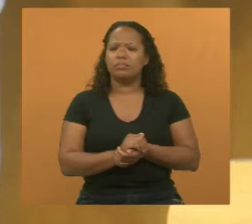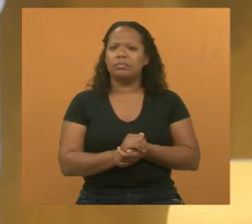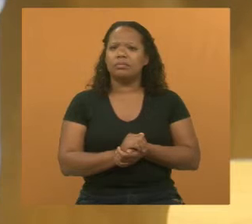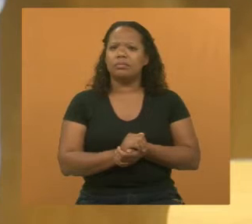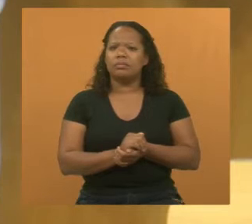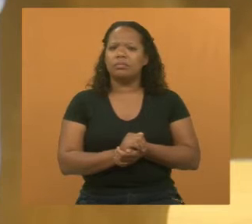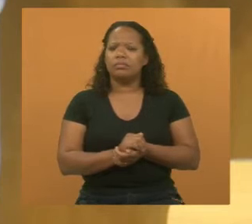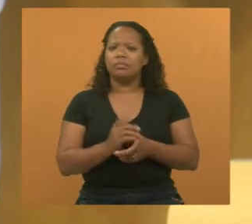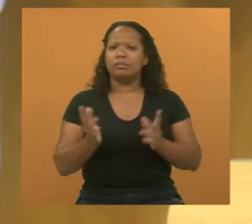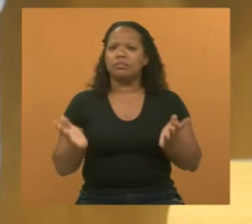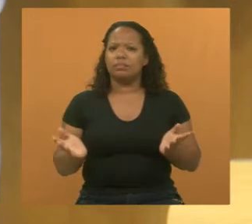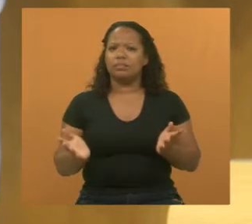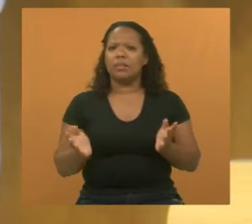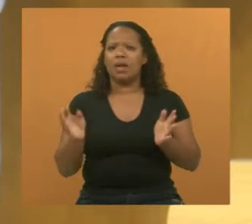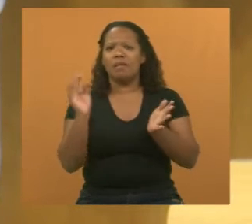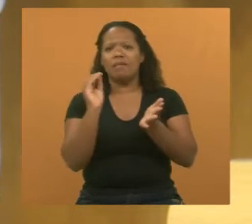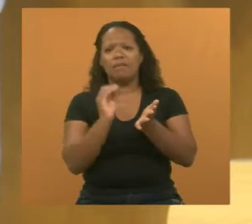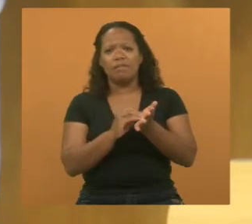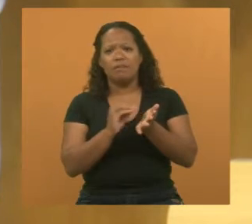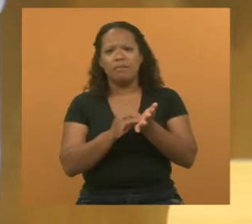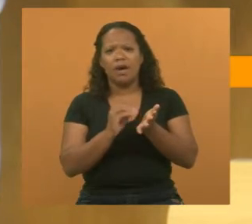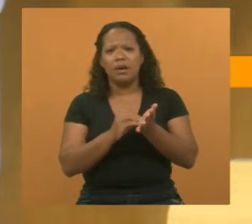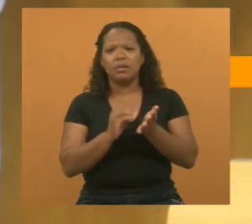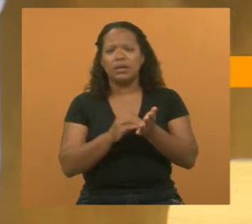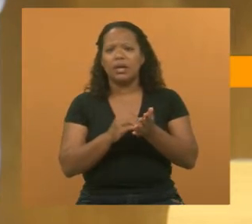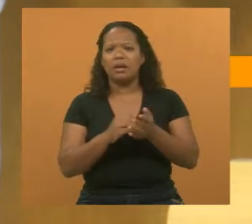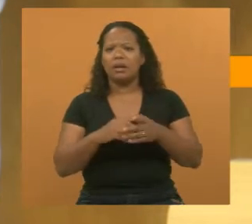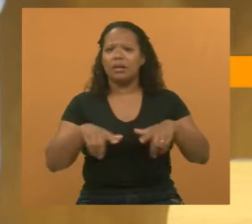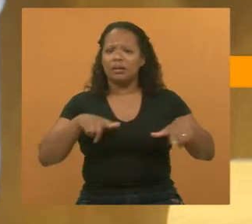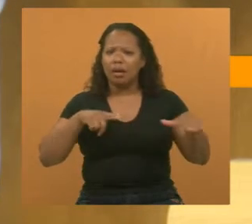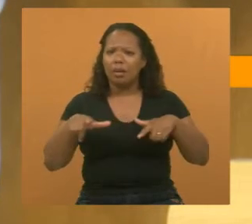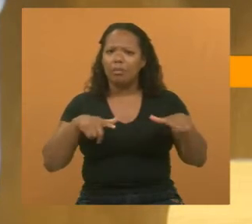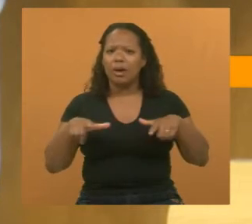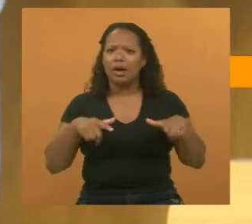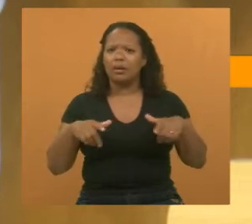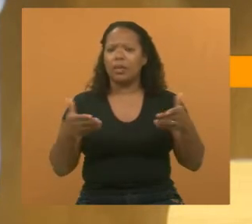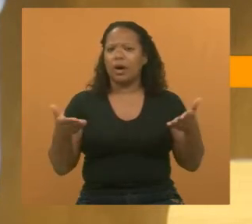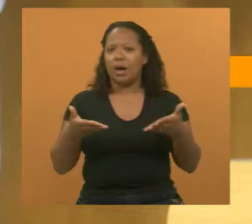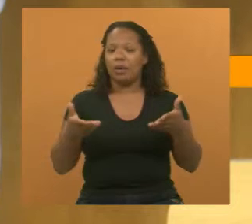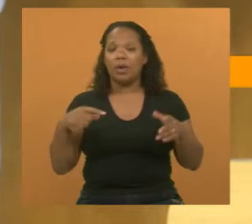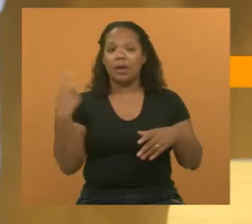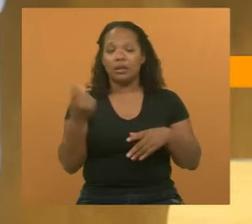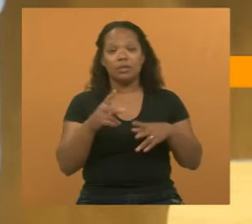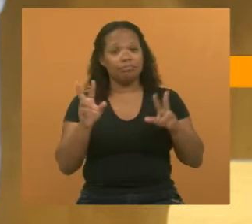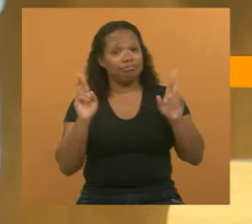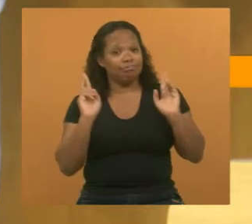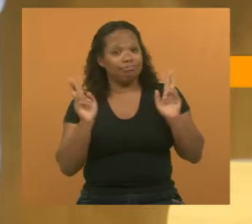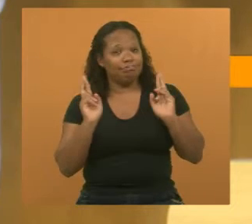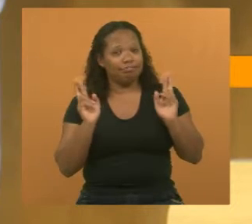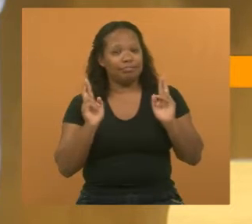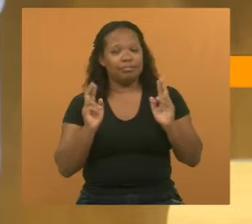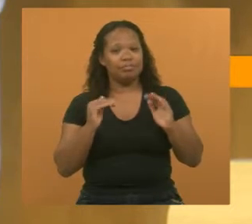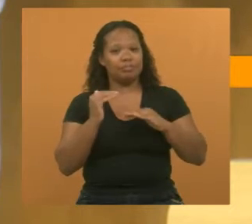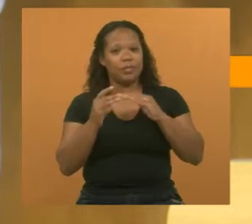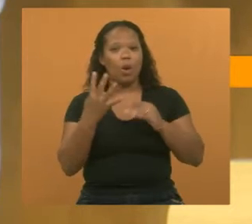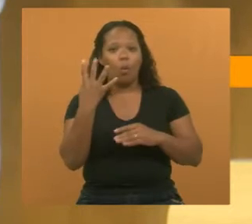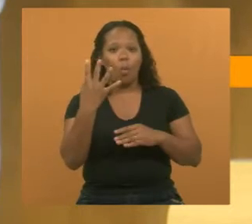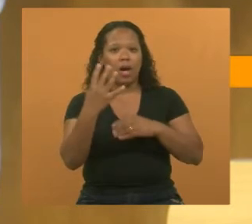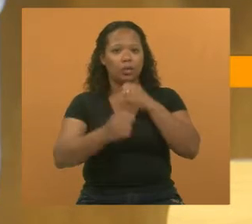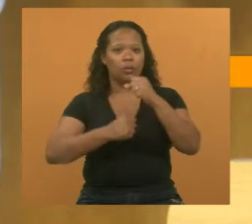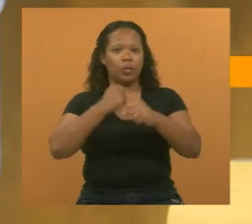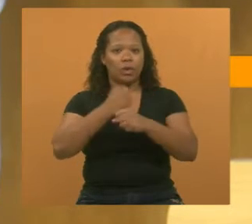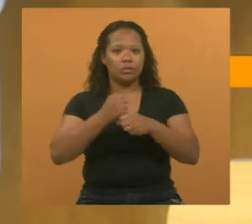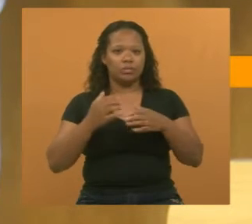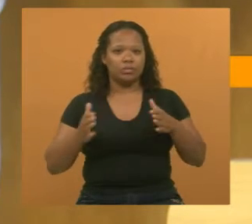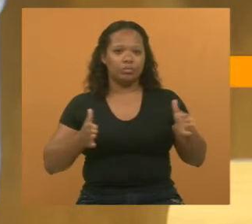realizados, por conta da falta de uma vontade política. E agora nós esperamos que nesses próximos 4 anos,